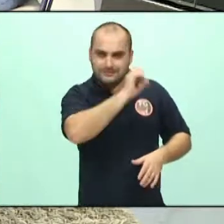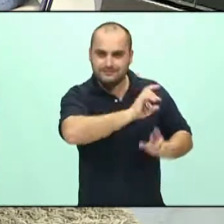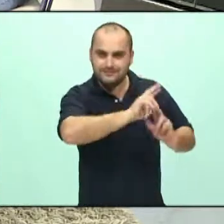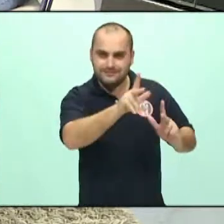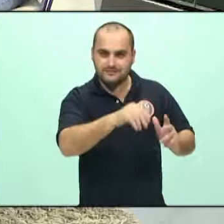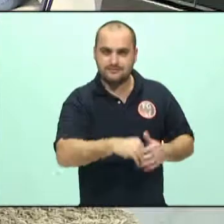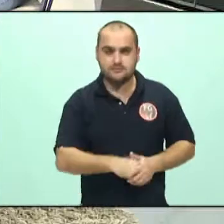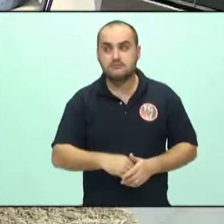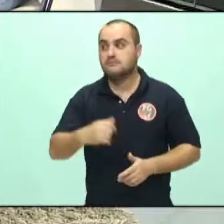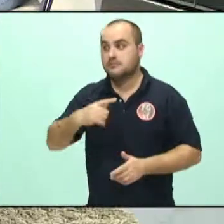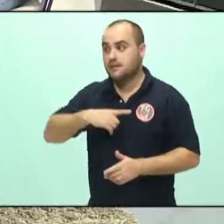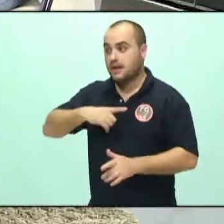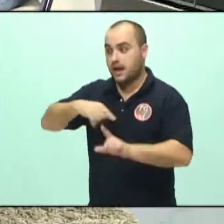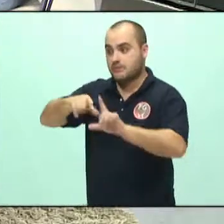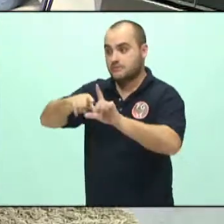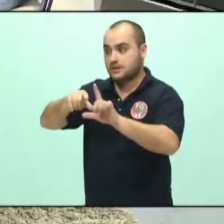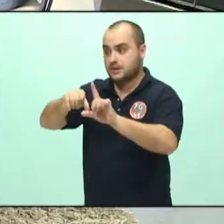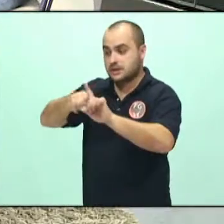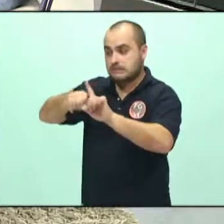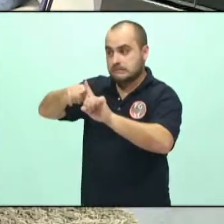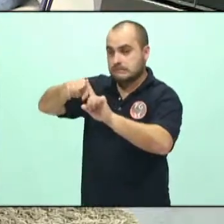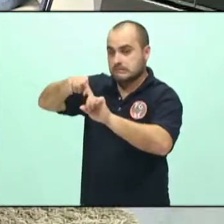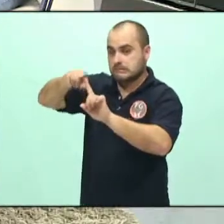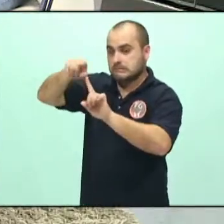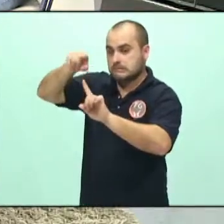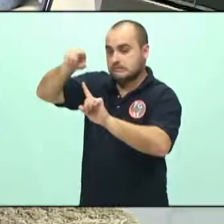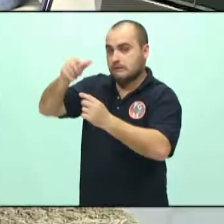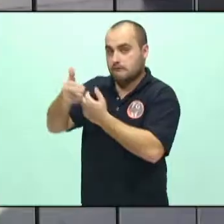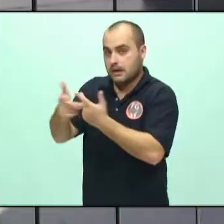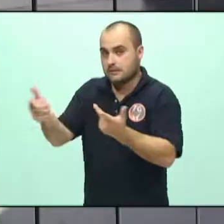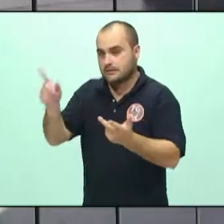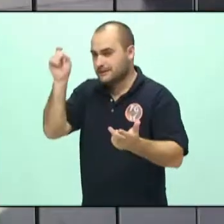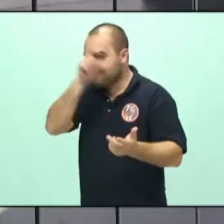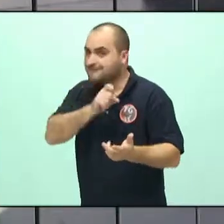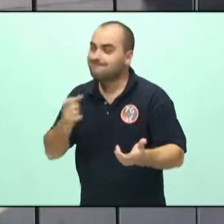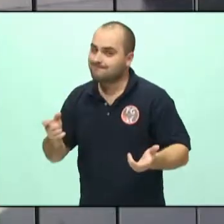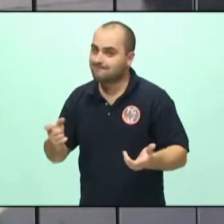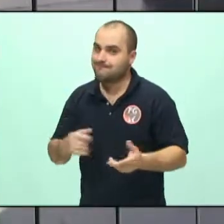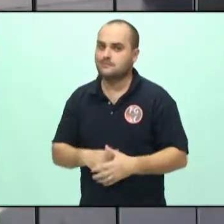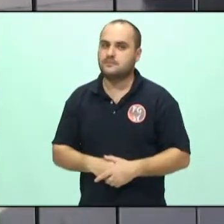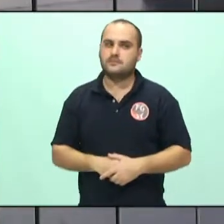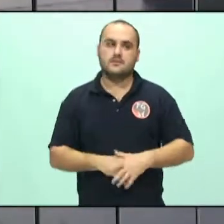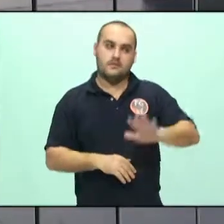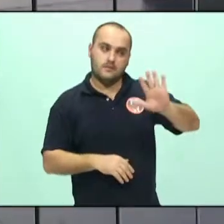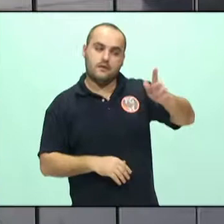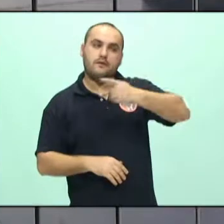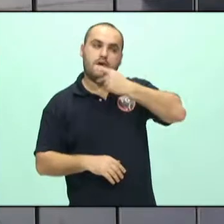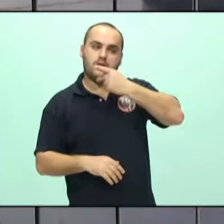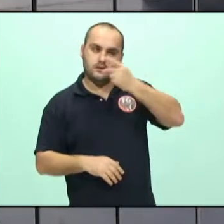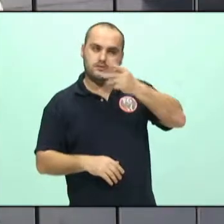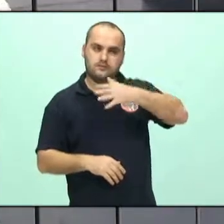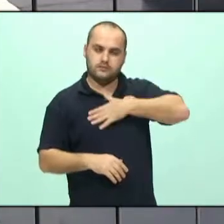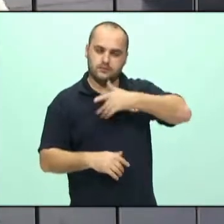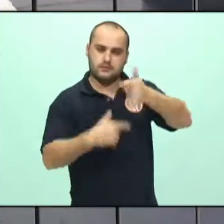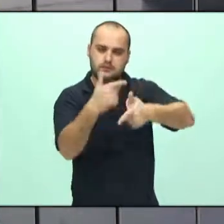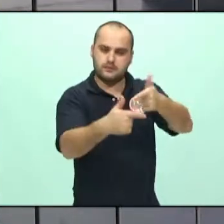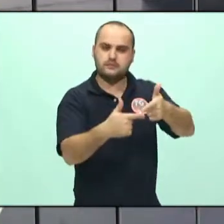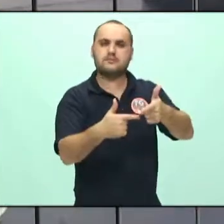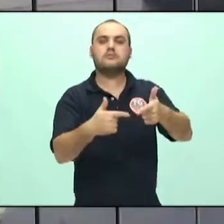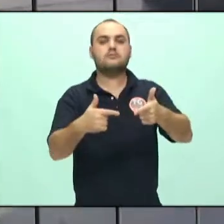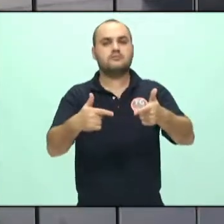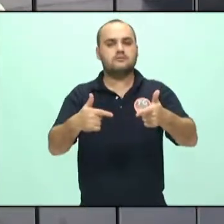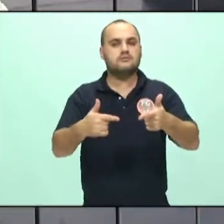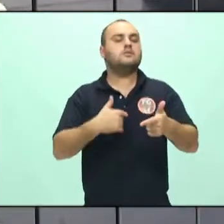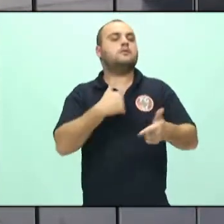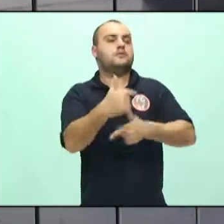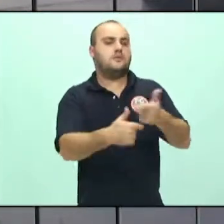graus ainda, né? Os vários graus. Então, assim, é uma dificuldade muito grande. Então, é isso que eu digo, falando do mandato, né? Então, é assim, Carlos Antônio, as demandas vão vindo, a